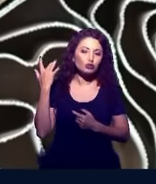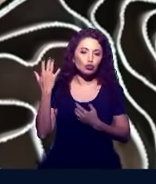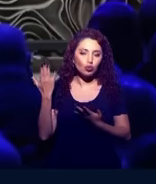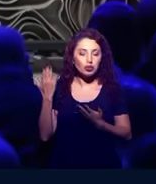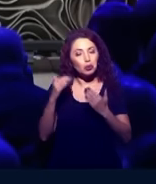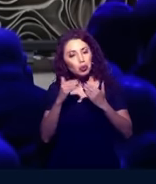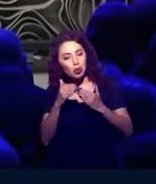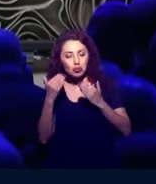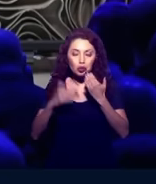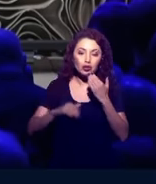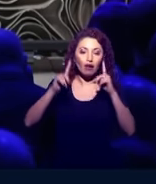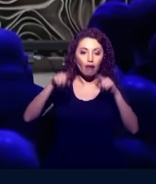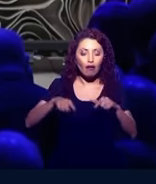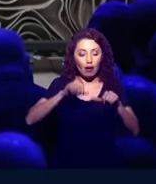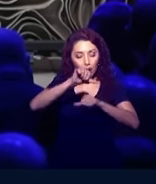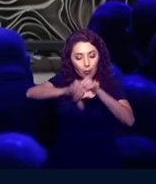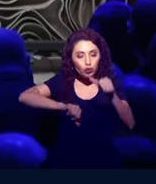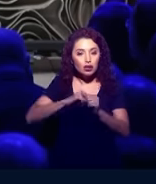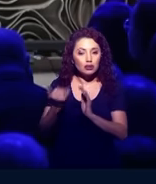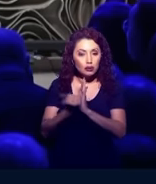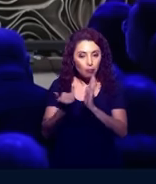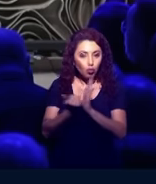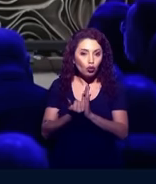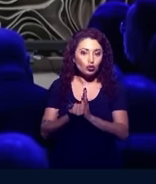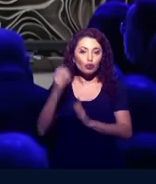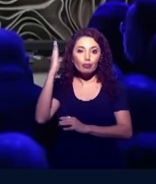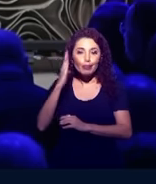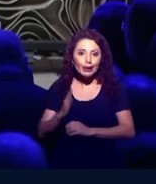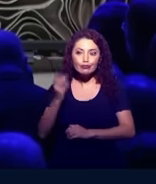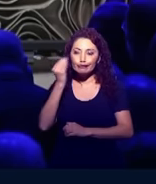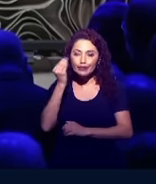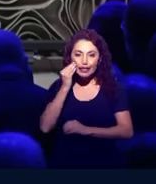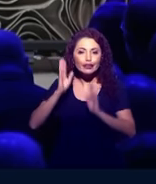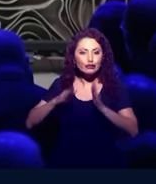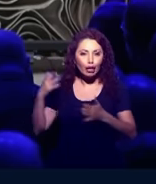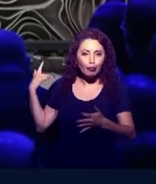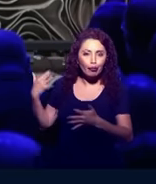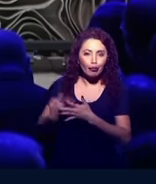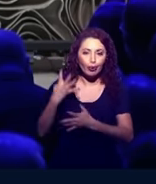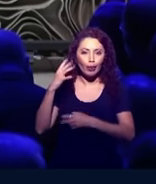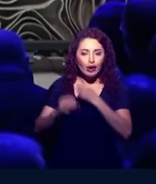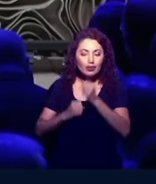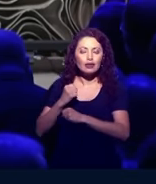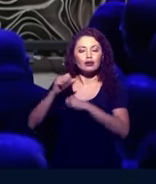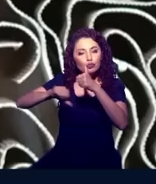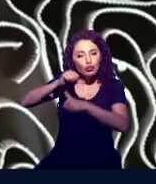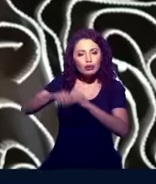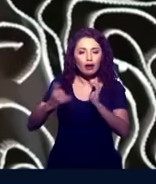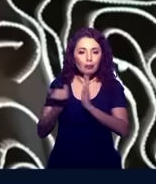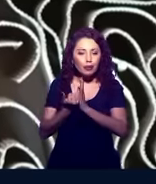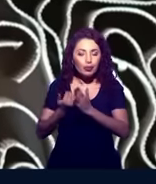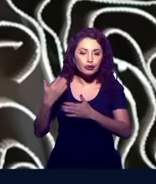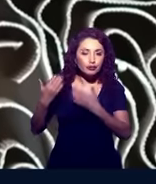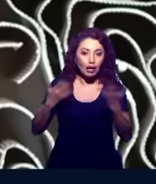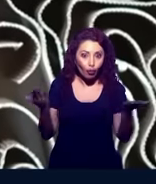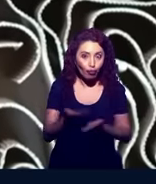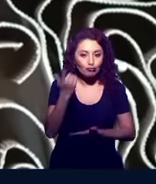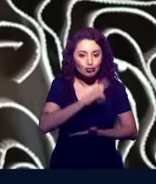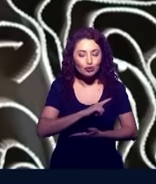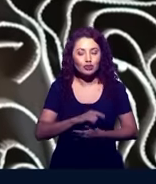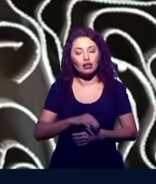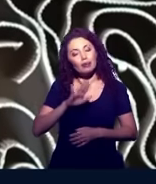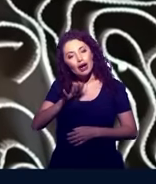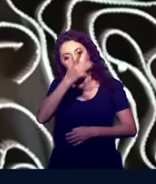tributária uma reforma que o Brasil tenta fazer há 40 anos e nunca conseguiu e agora a gente conseguiu avançar algumas pessoas falam olha mas tem muitas